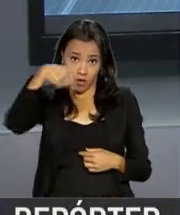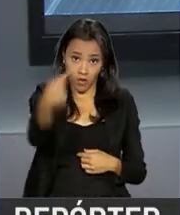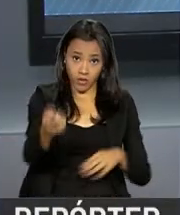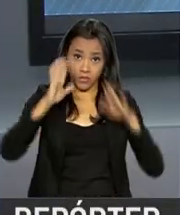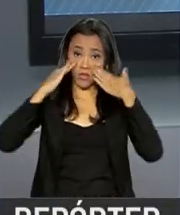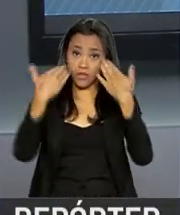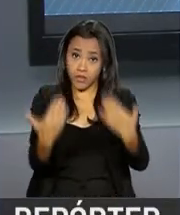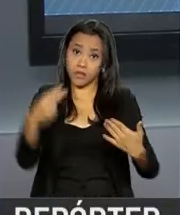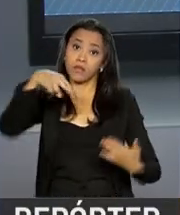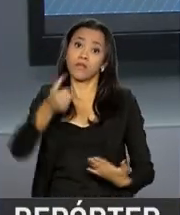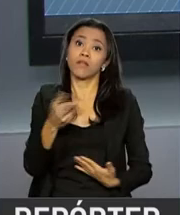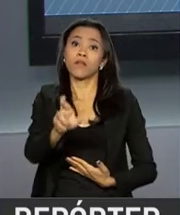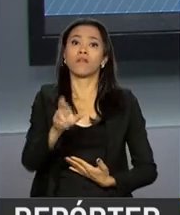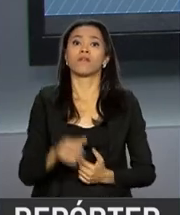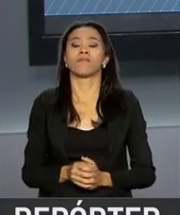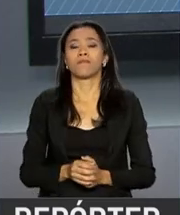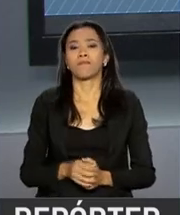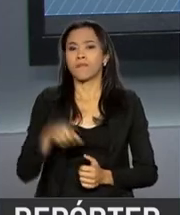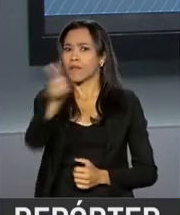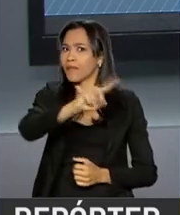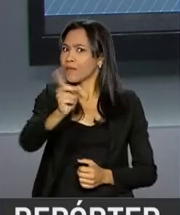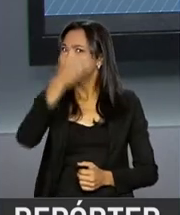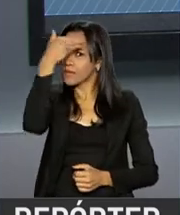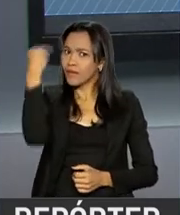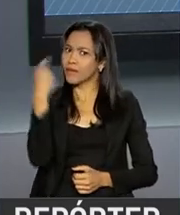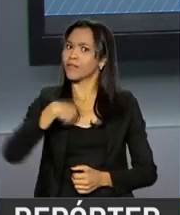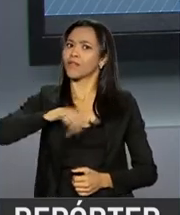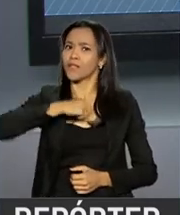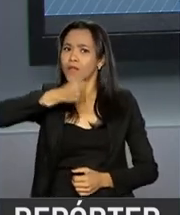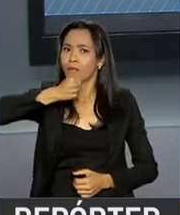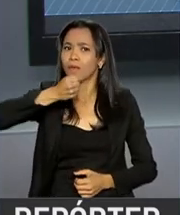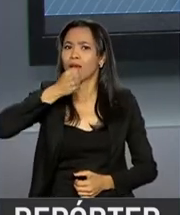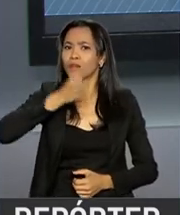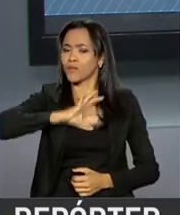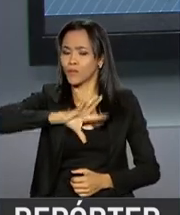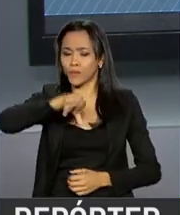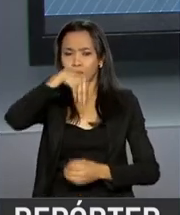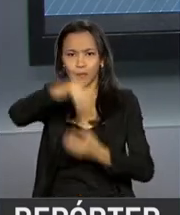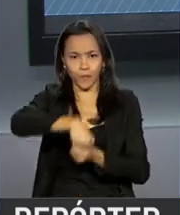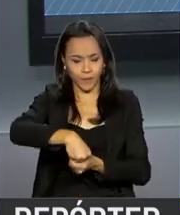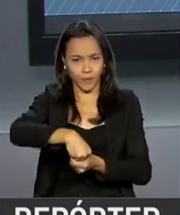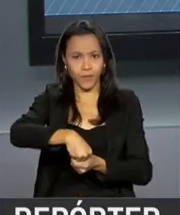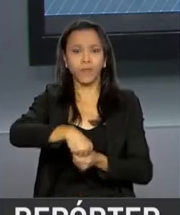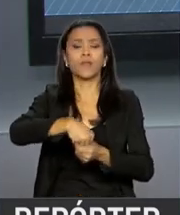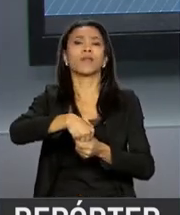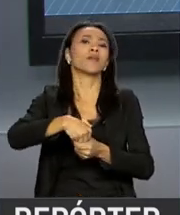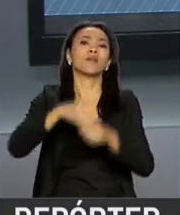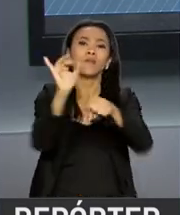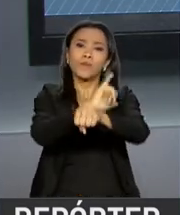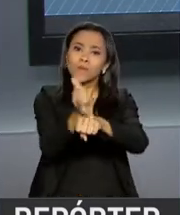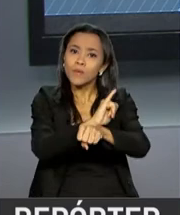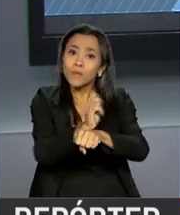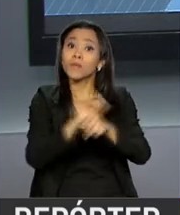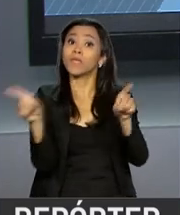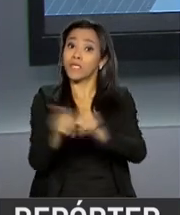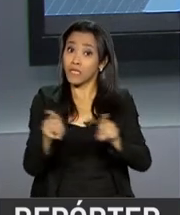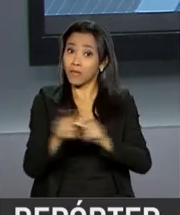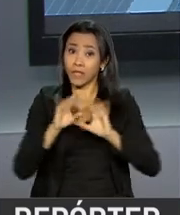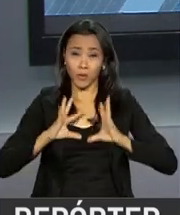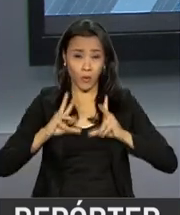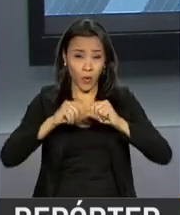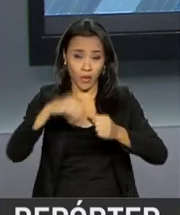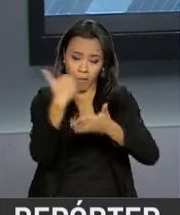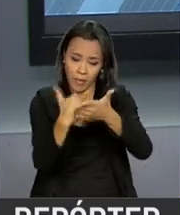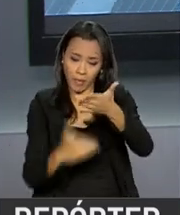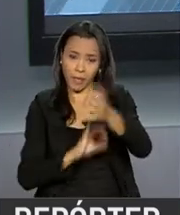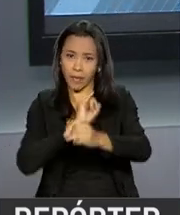próxima edição do repórter nbr não esqueça que nossas reportagens estão estão disponíveis no youtube e toda nossa